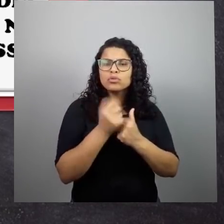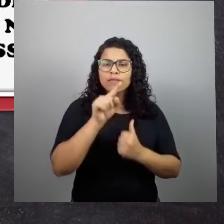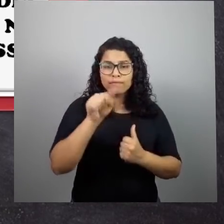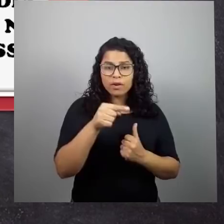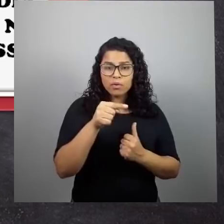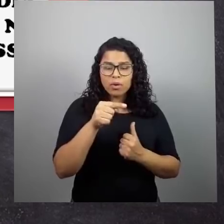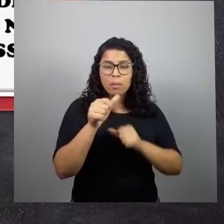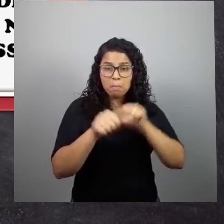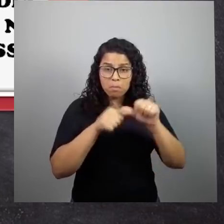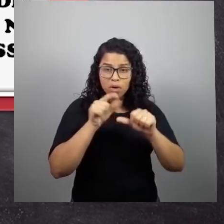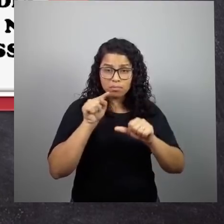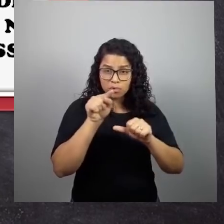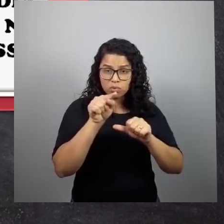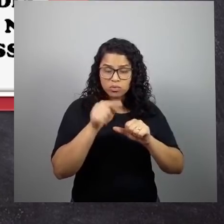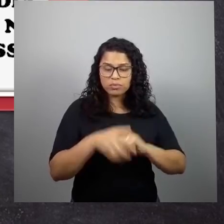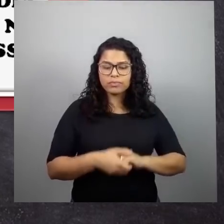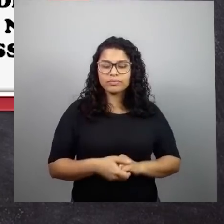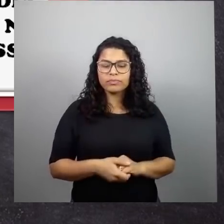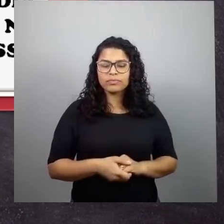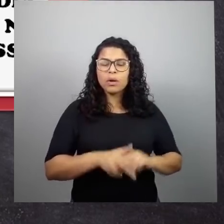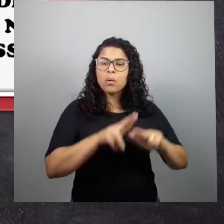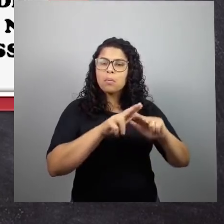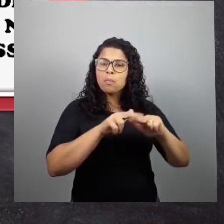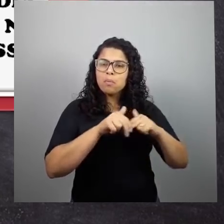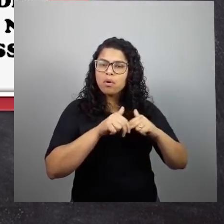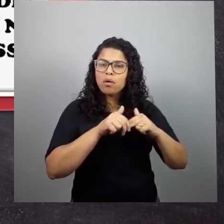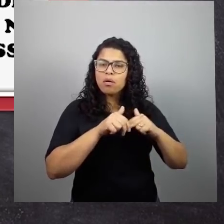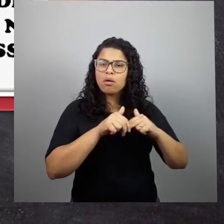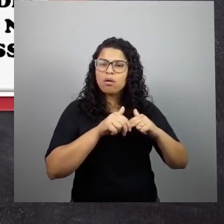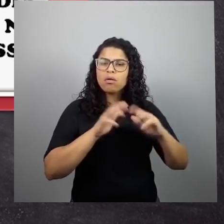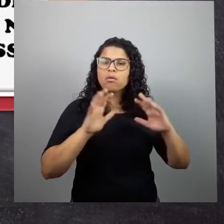da vírgula. Por causa da chuva forte.